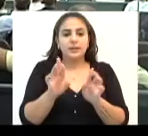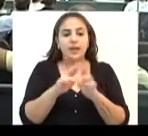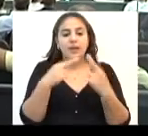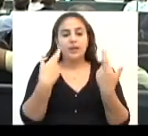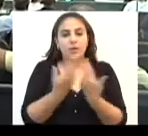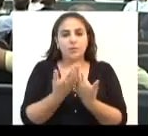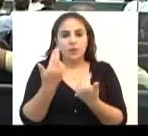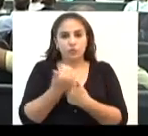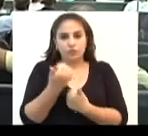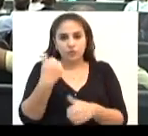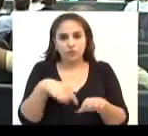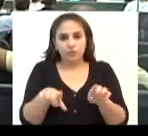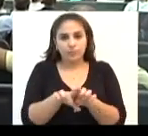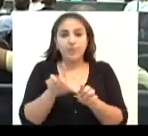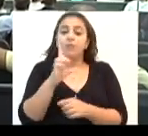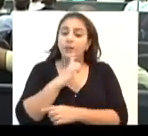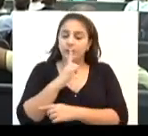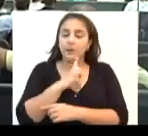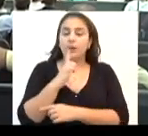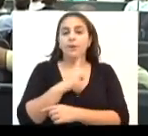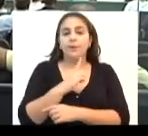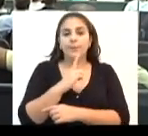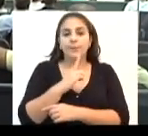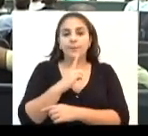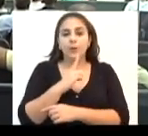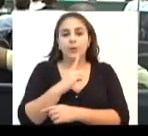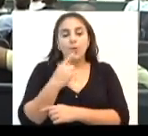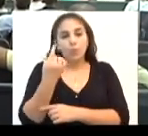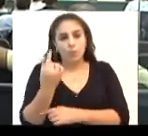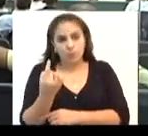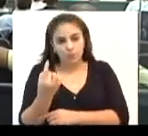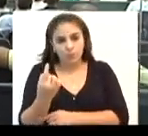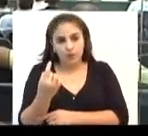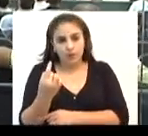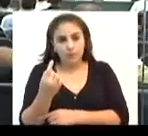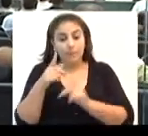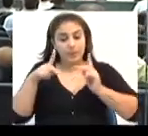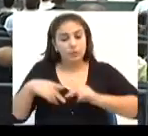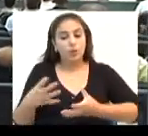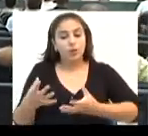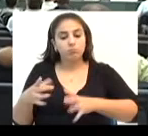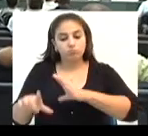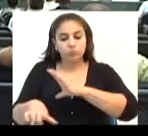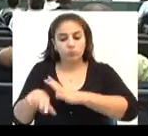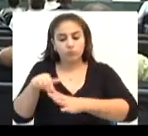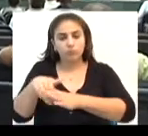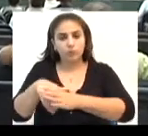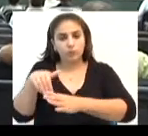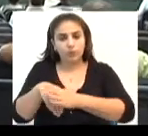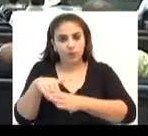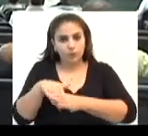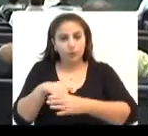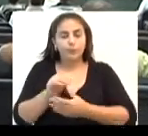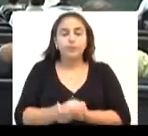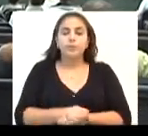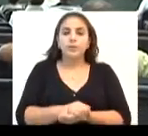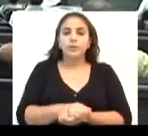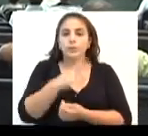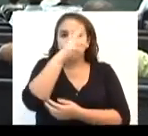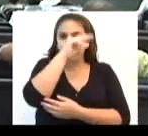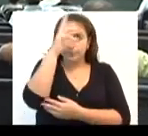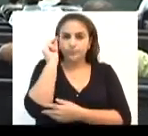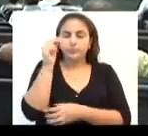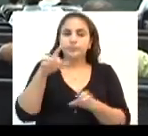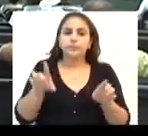19 horas. O PP terá sim o candidato a prefeito de Passo Fundo. Eu sempre comento, com